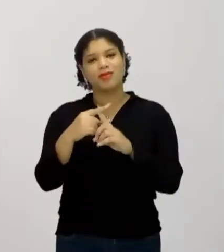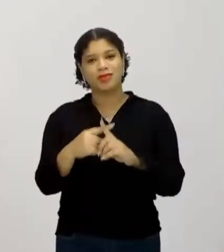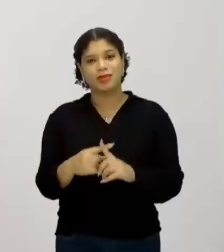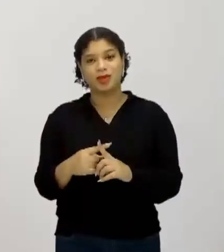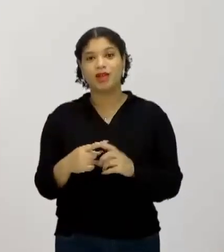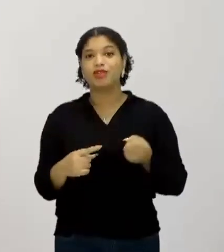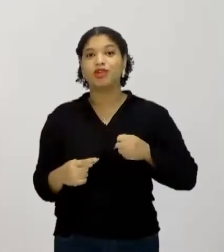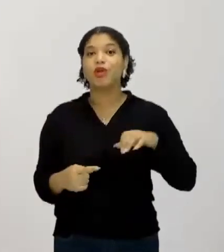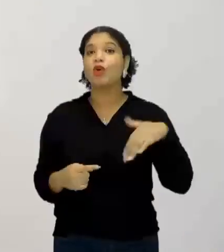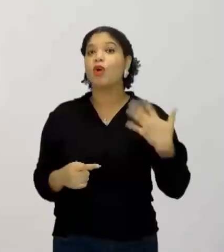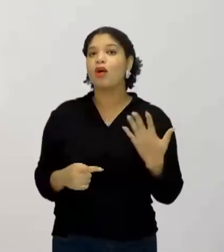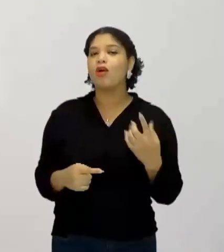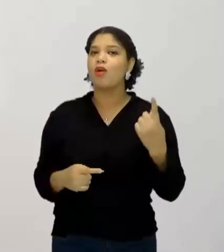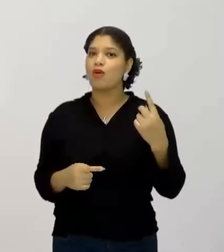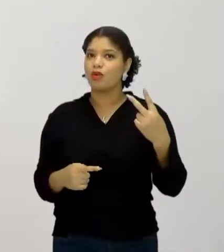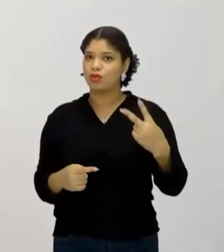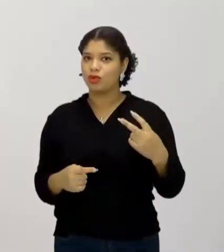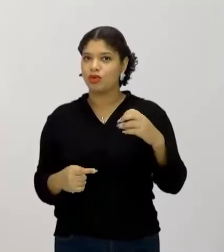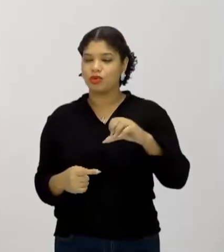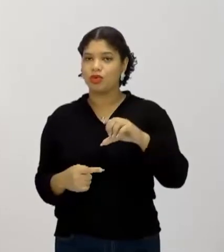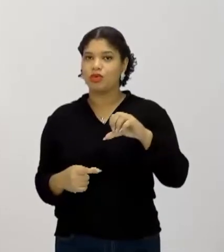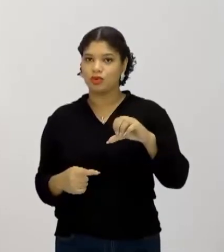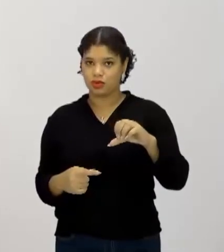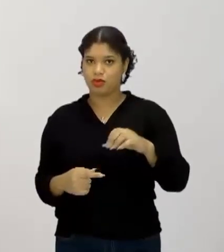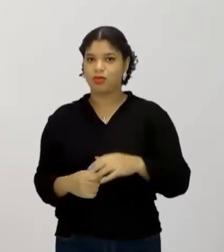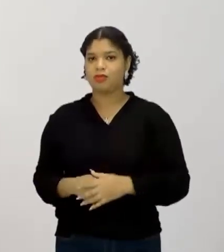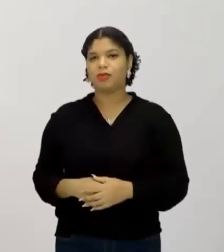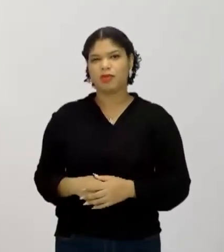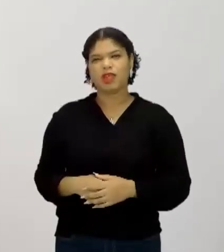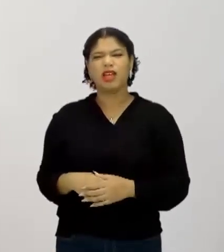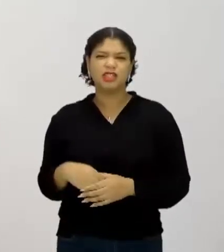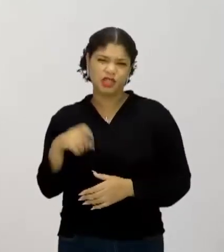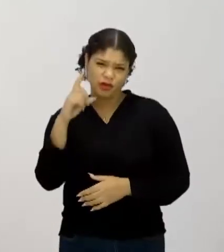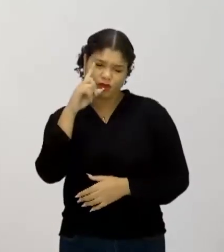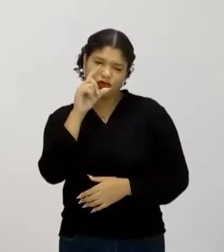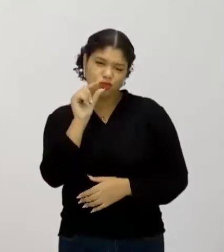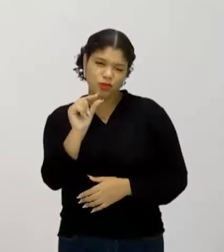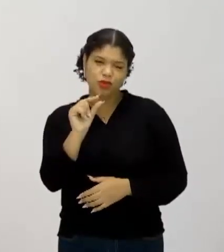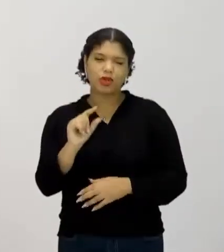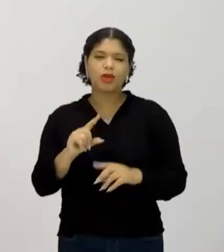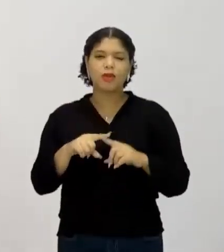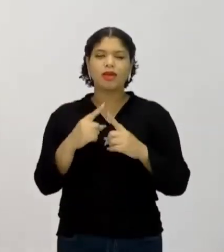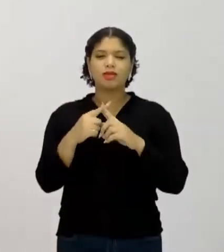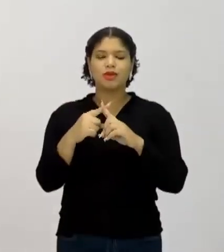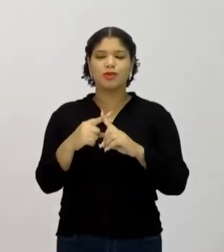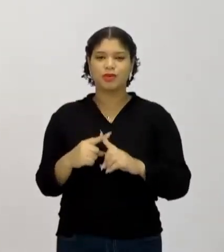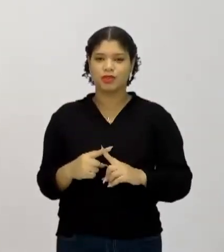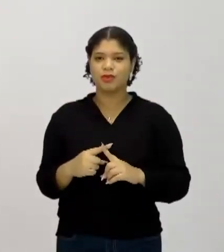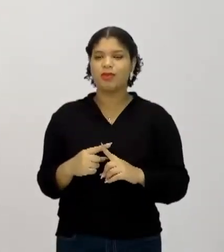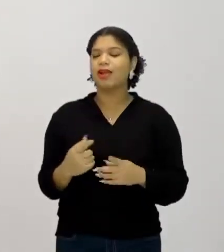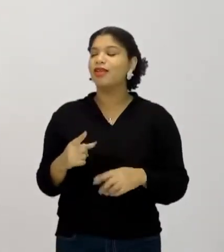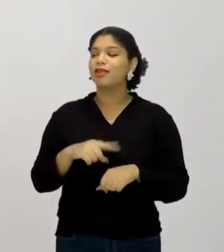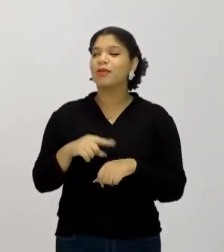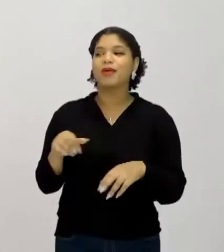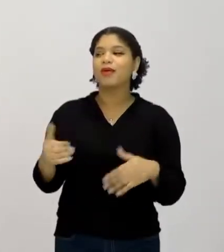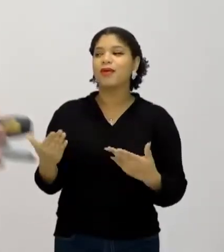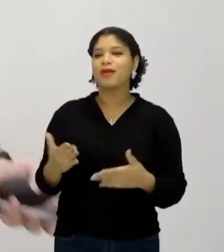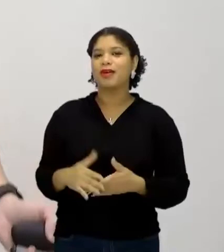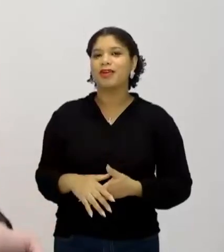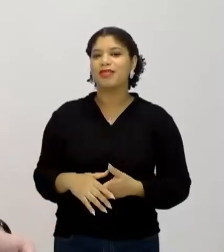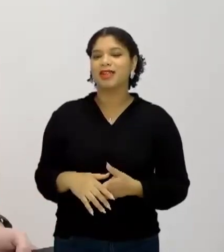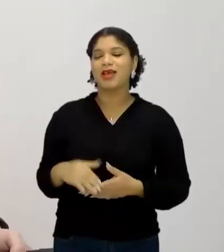preço, 1.299. Essa conta aí vai dar um trabalhinho, mas como é só multiplicar, professora, quase te chamo de